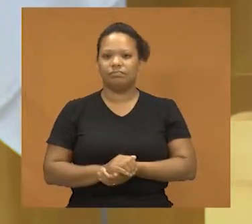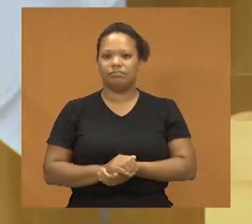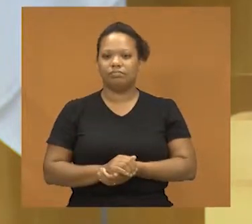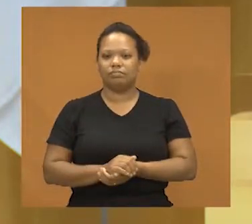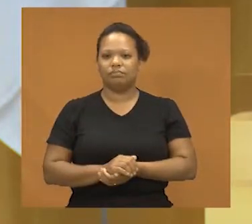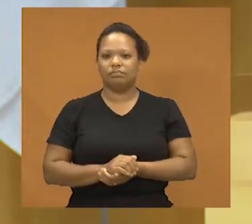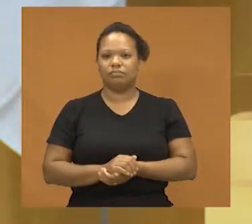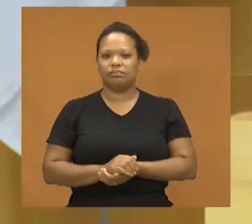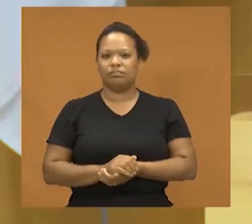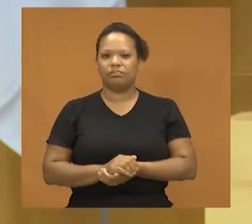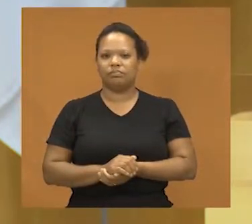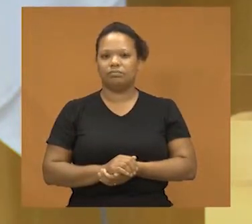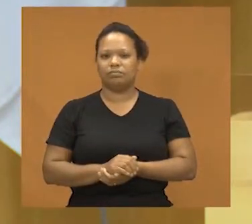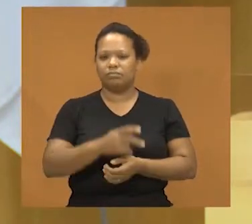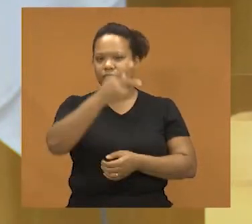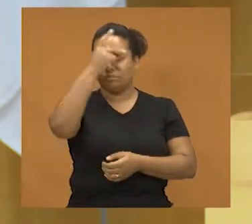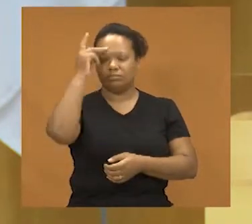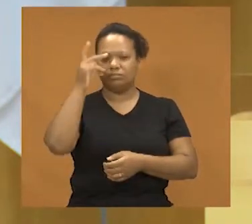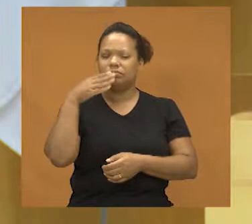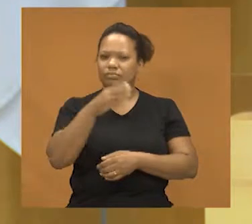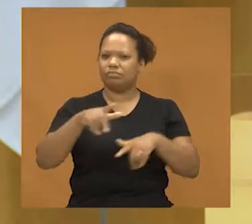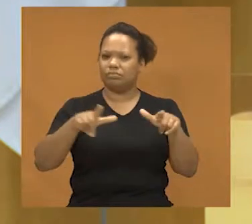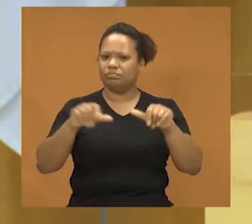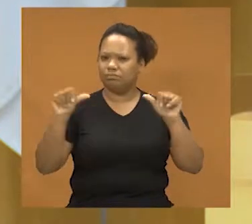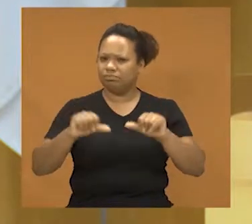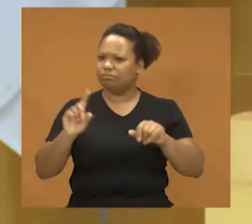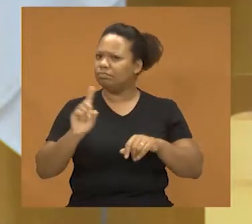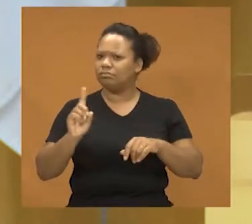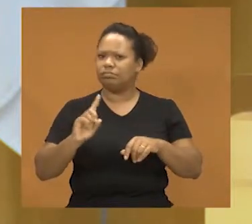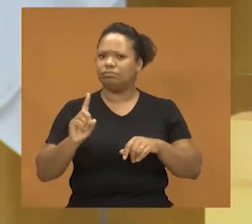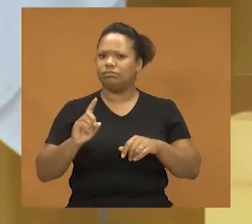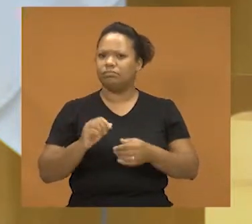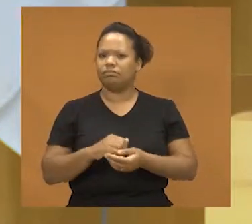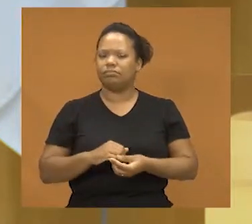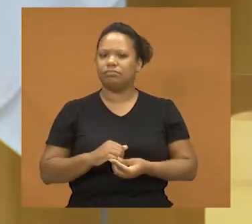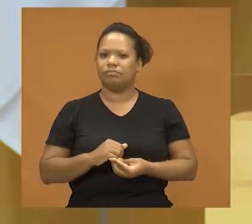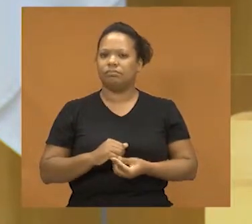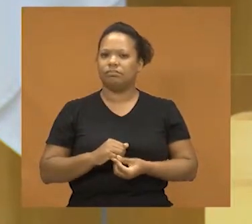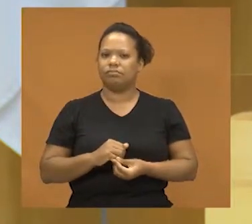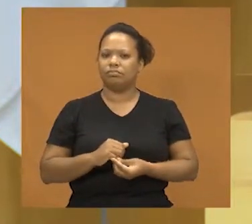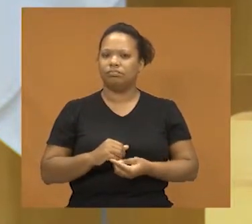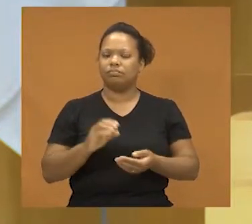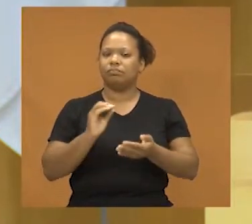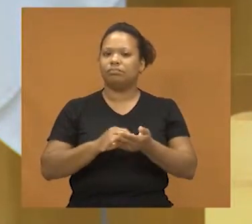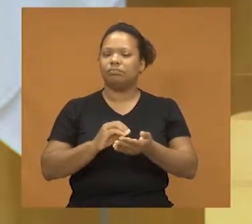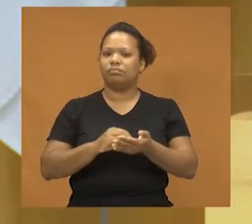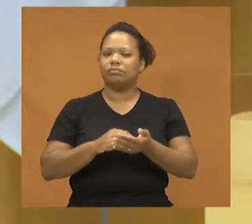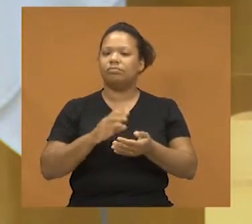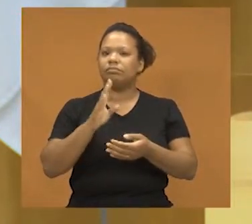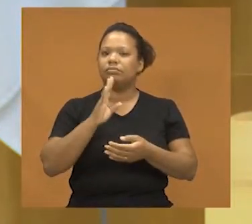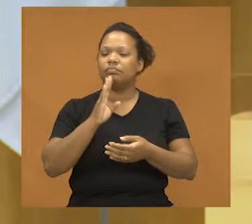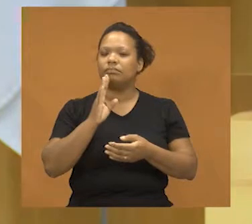incompetência das pessoas que o façam, mas sim pela falta de conhecimento